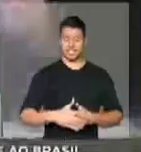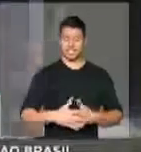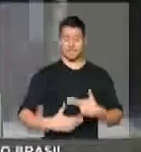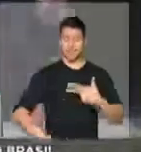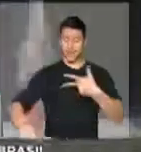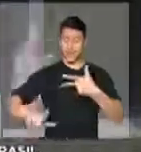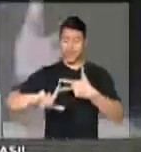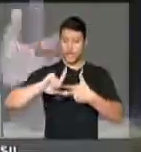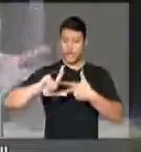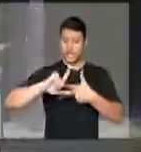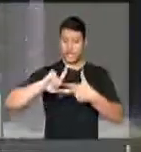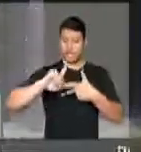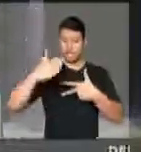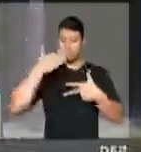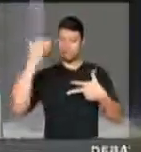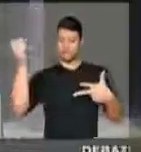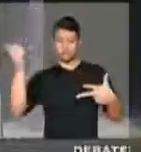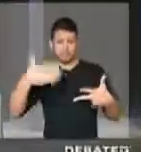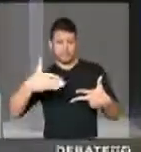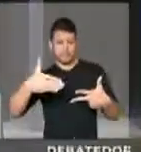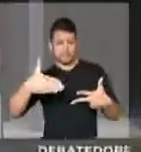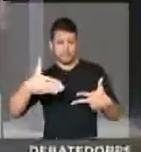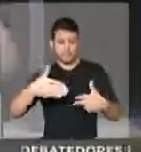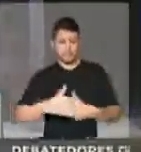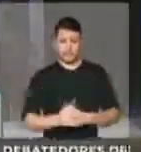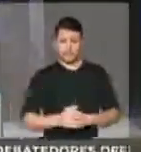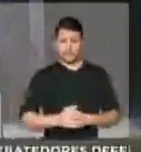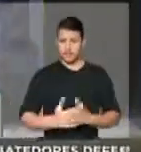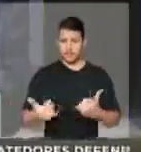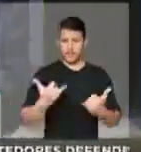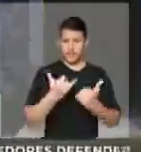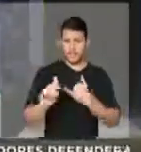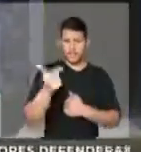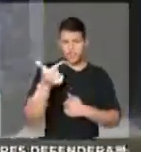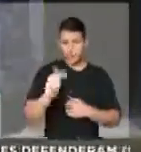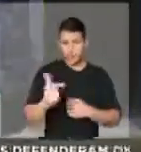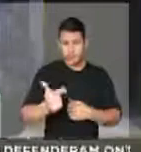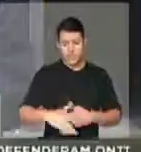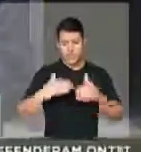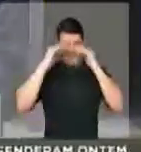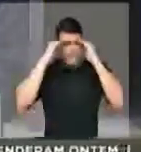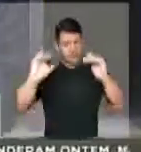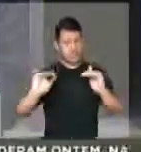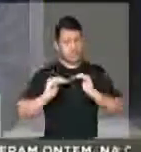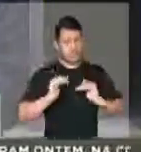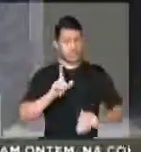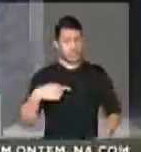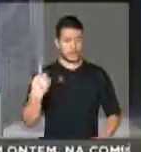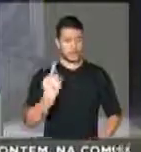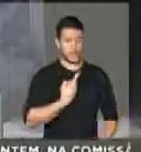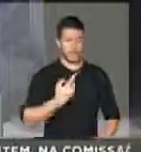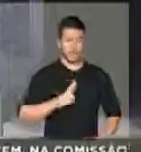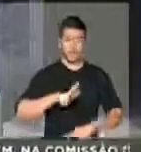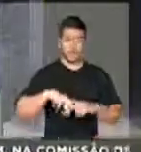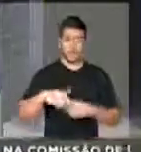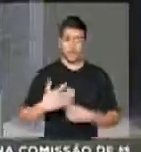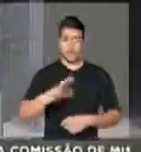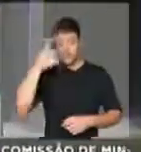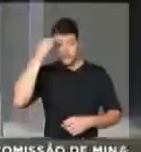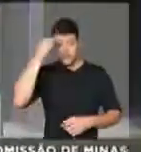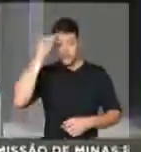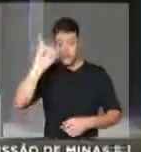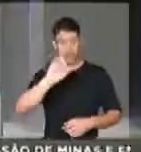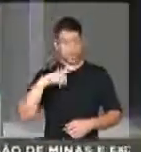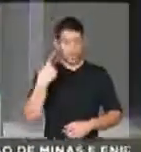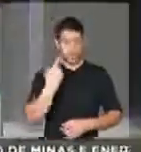ao Estado Democrático de Direito, um cerceamento da discussão de propostas de